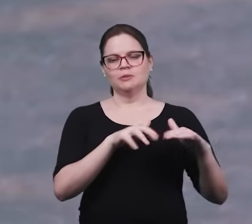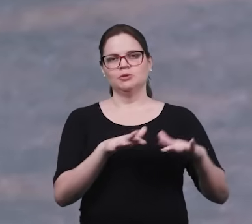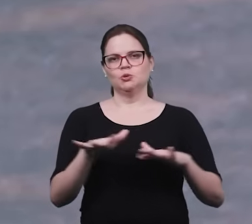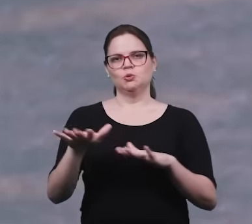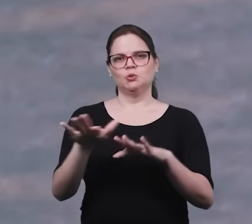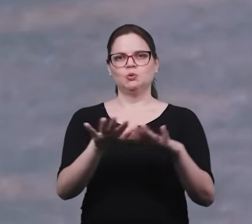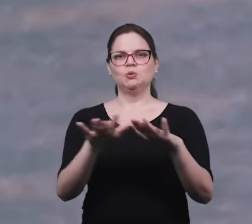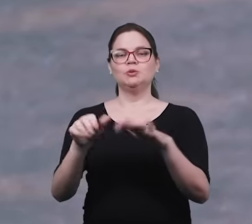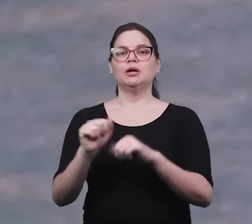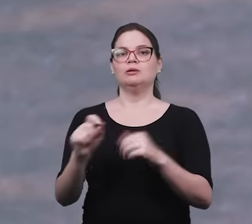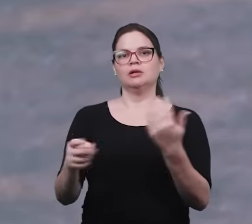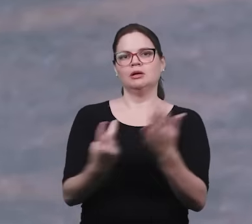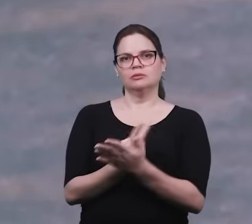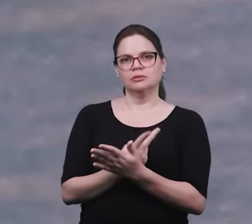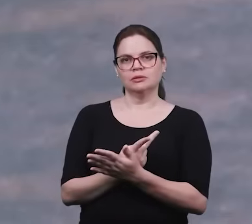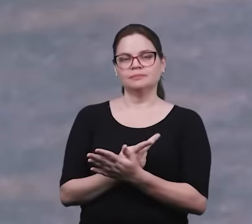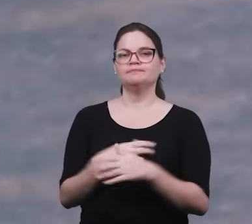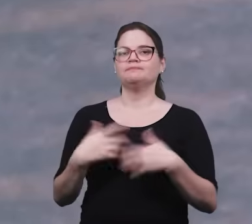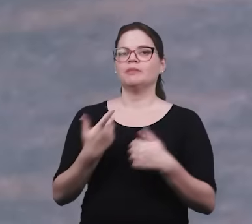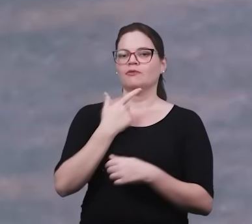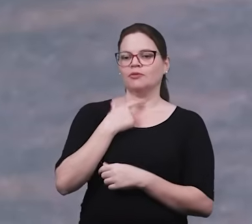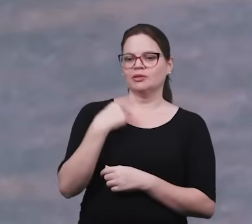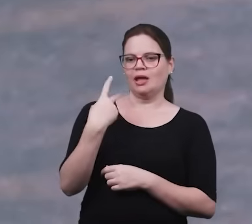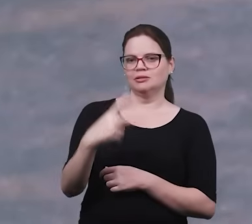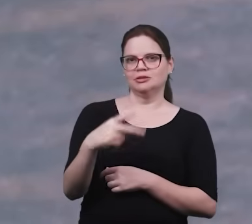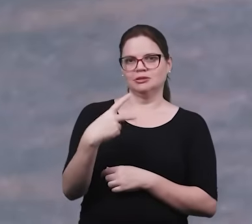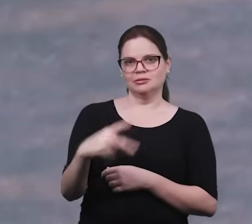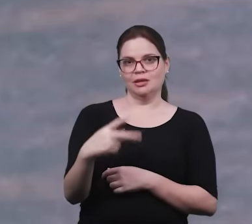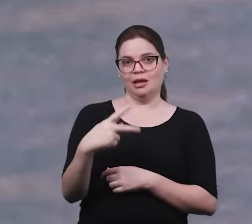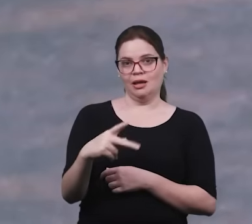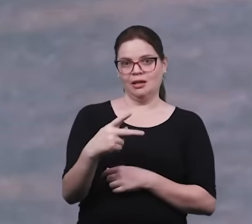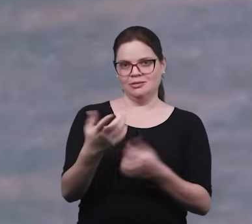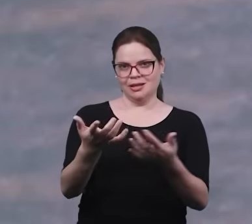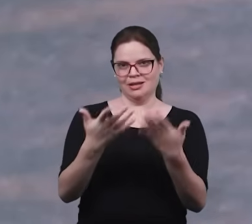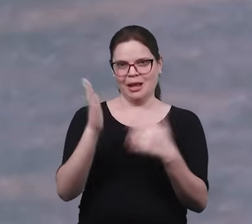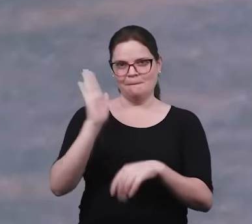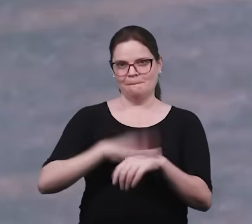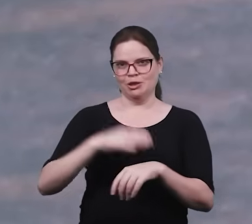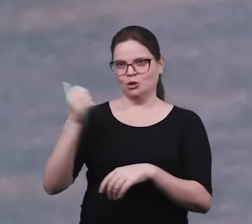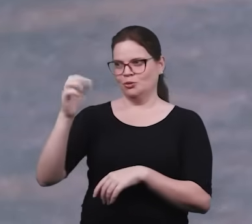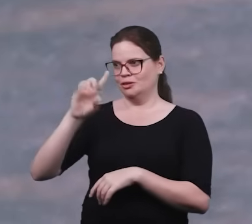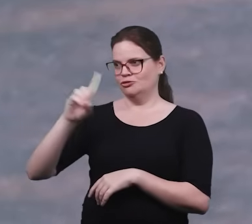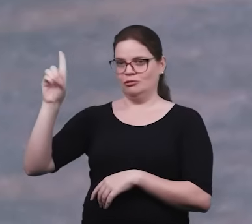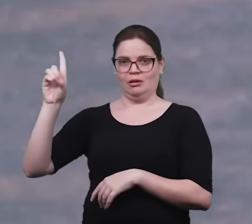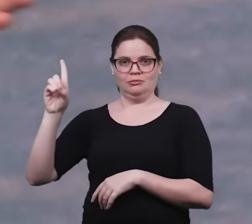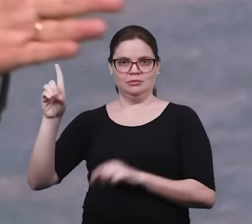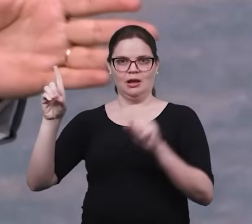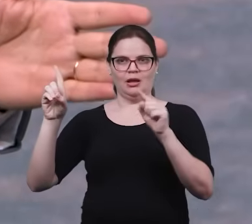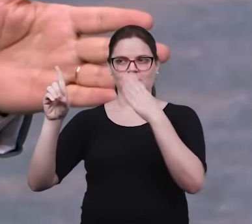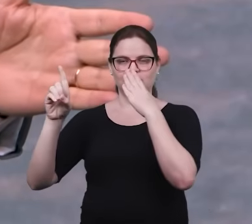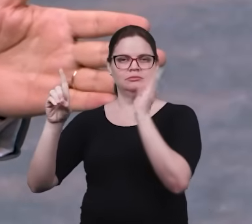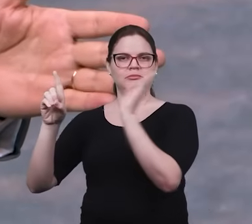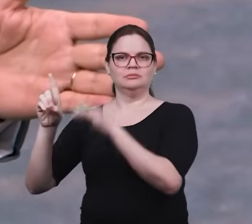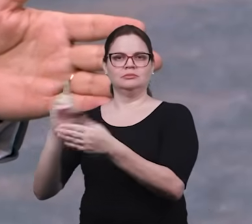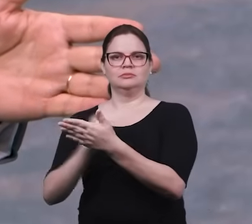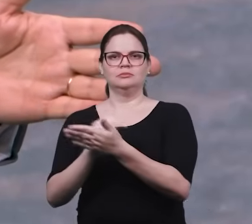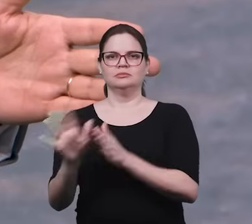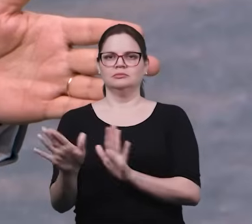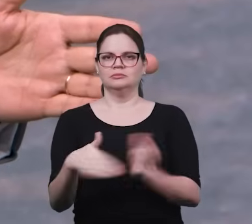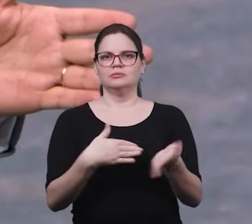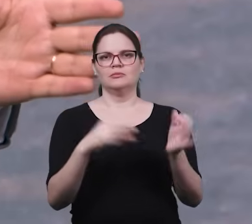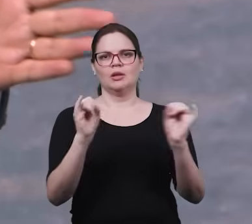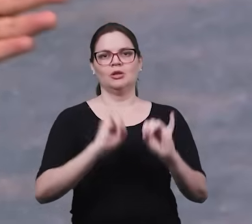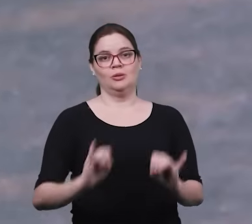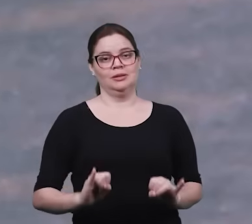a vontade de Deus pela vontade deles, pelo propósito deles, pelo que estava no coração deles, eles divergem para a